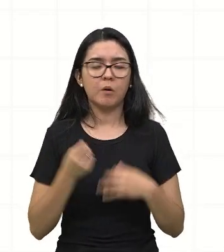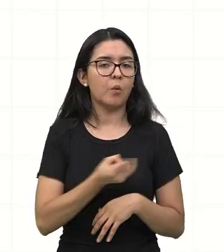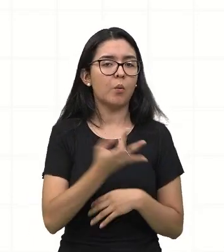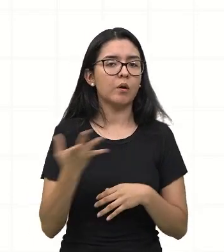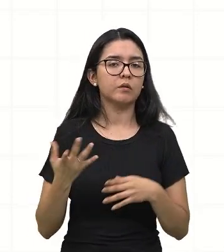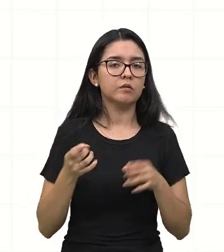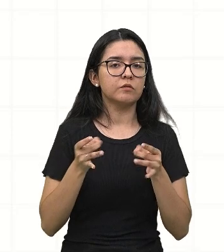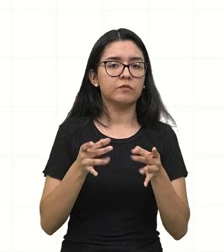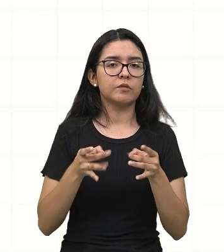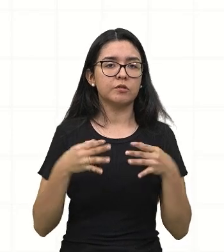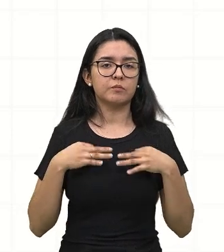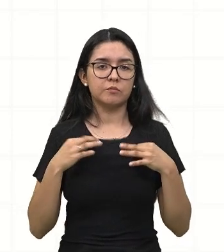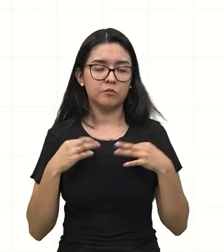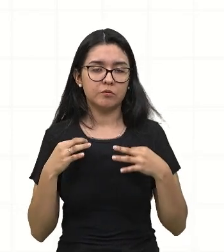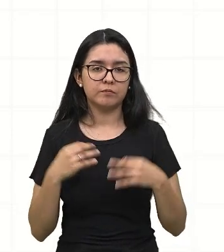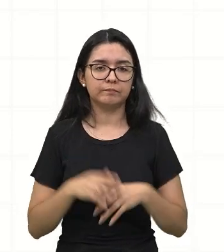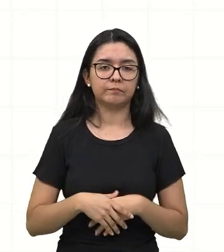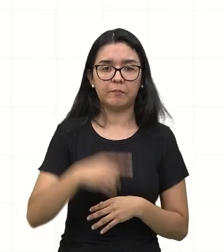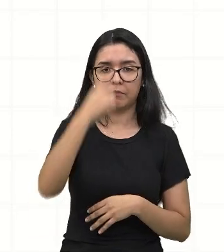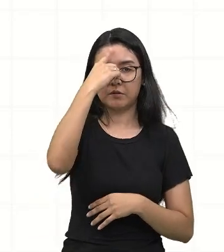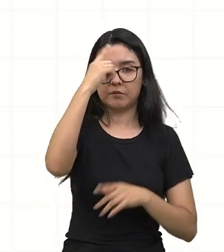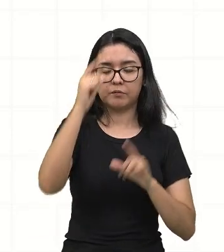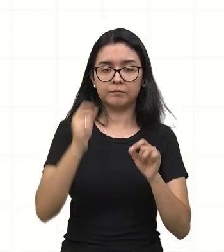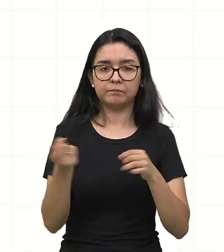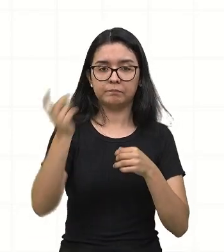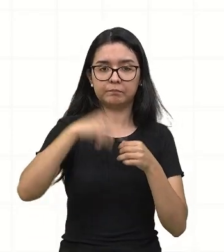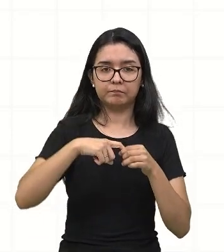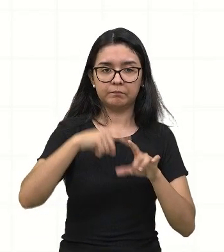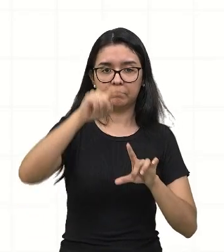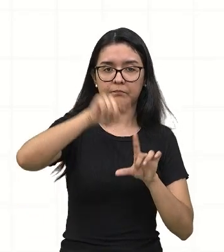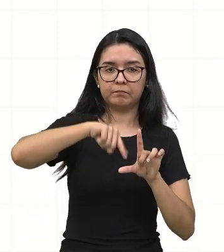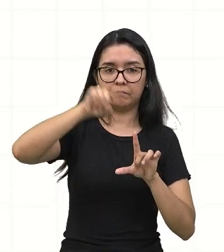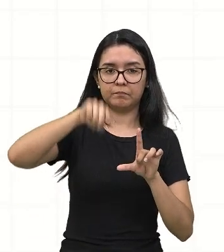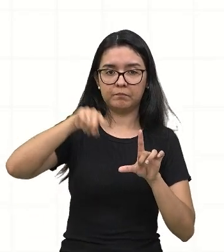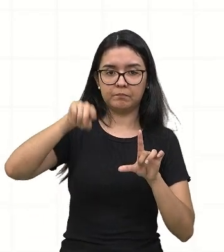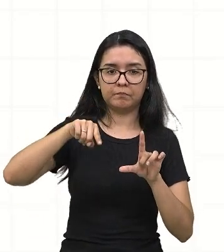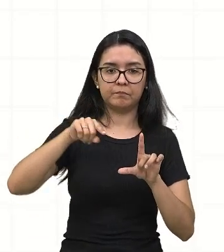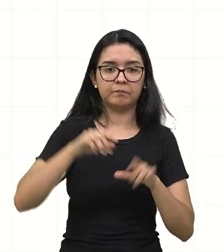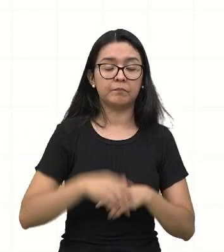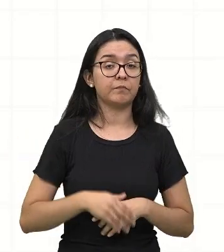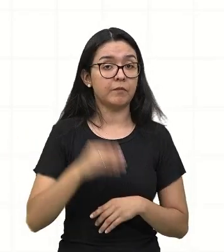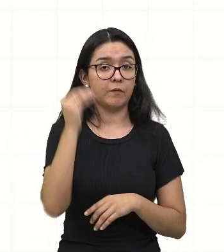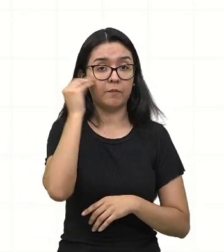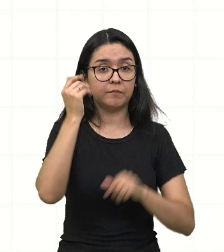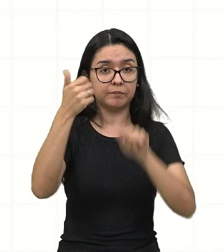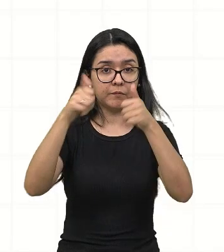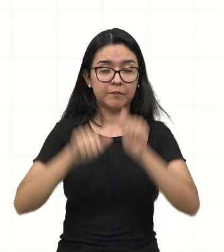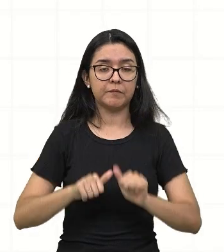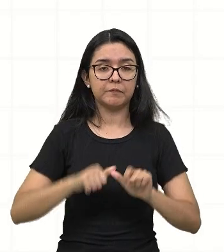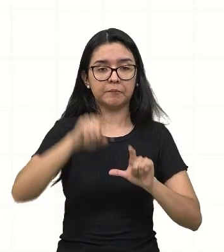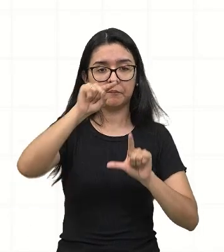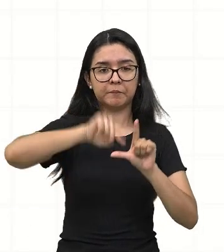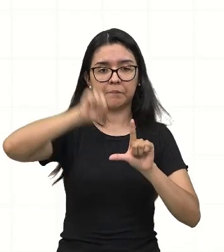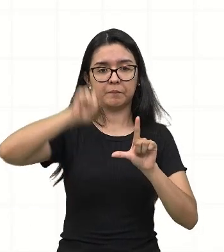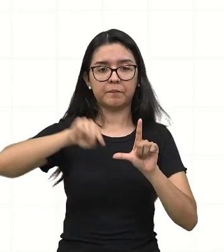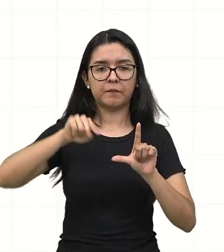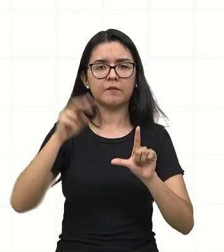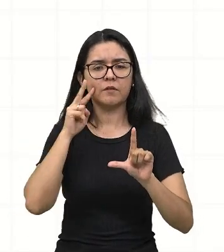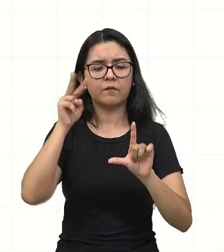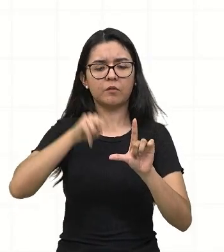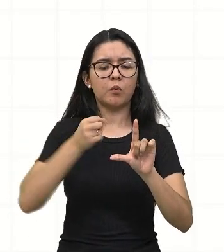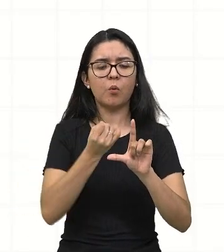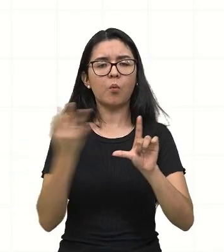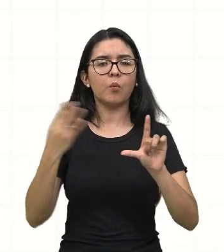vendidos? Vamos pensar um pouquinho aqui, ó. Vamos lá. Vamos analisar o gráfico. Olhando para o gráfico,